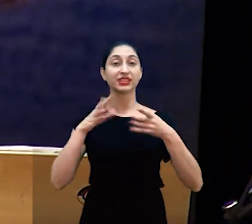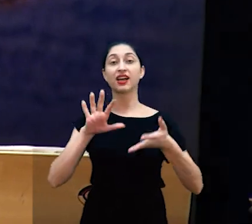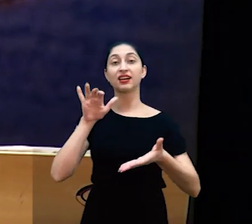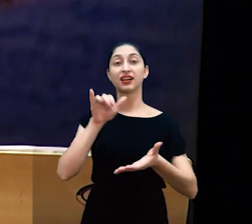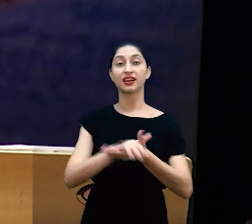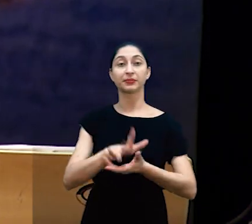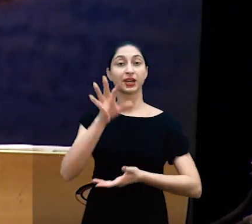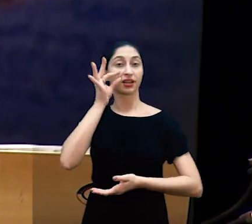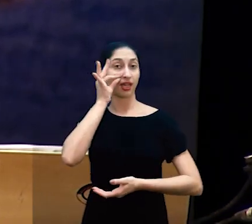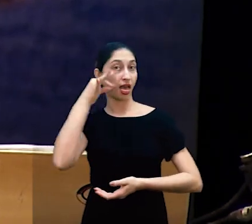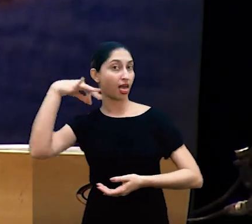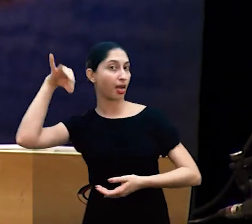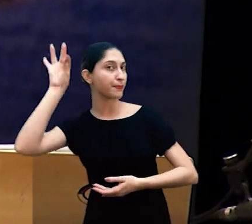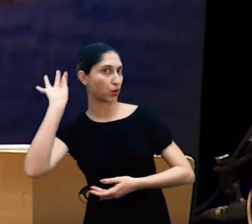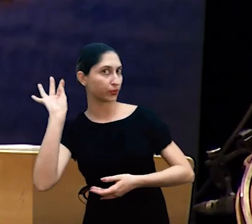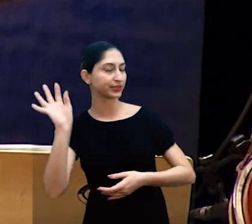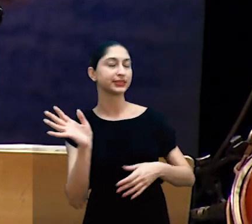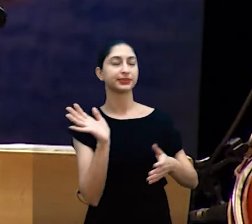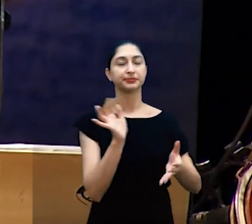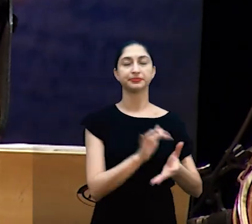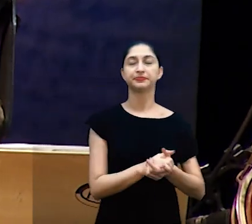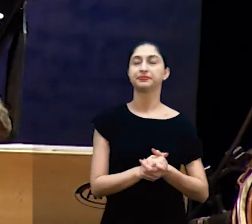Raposa.